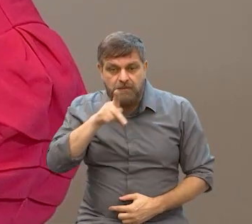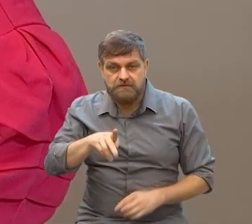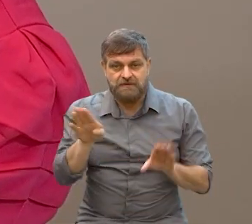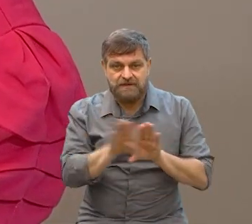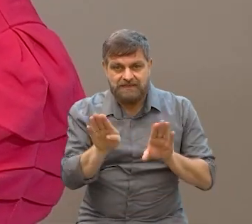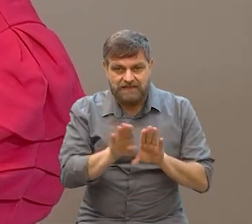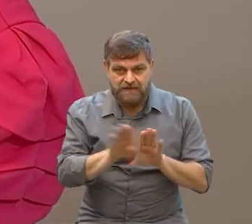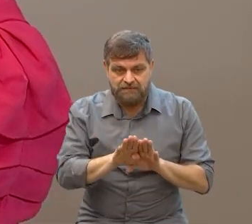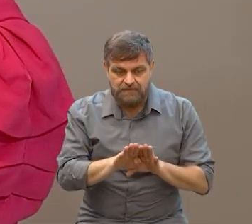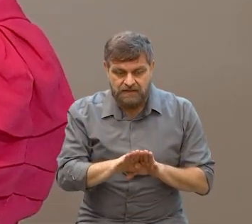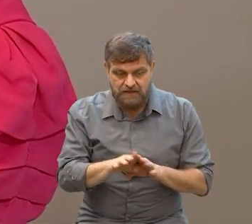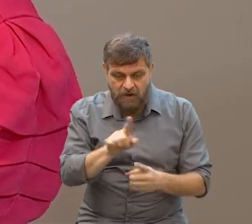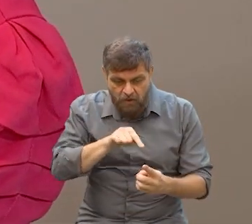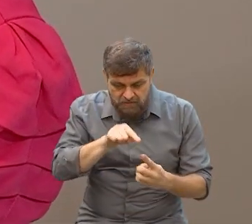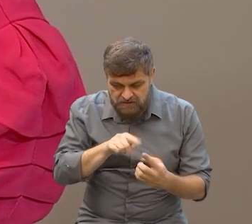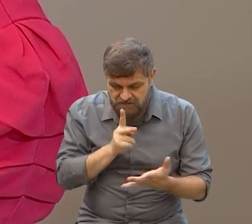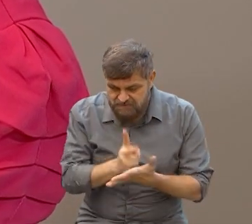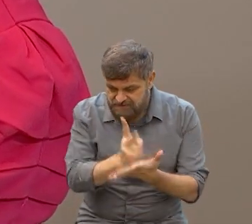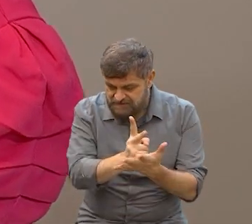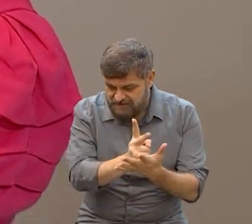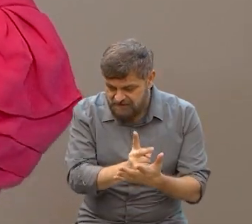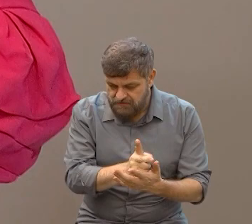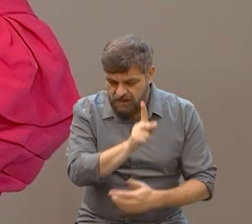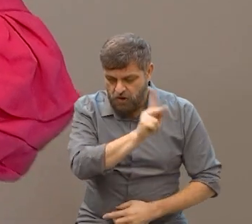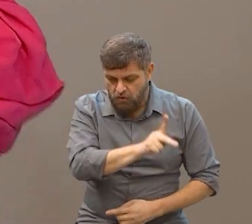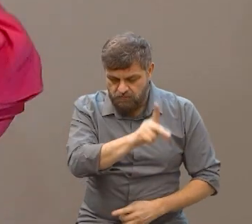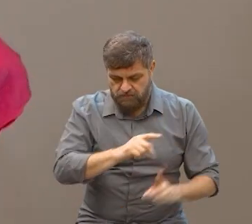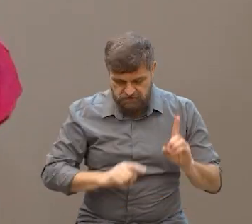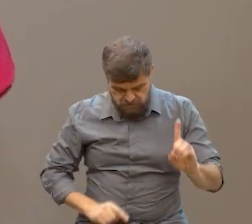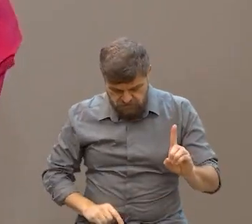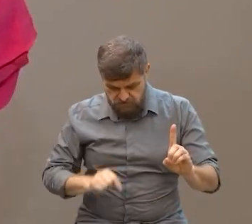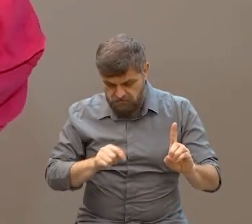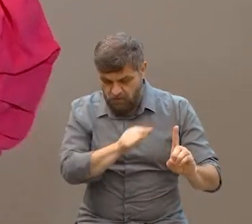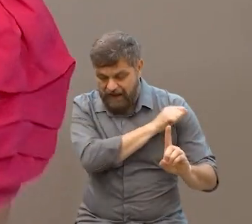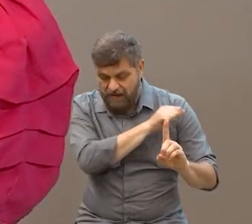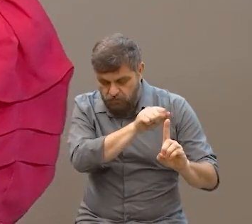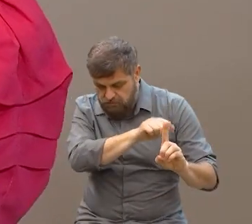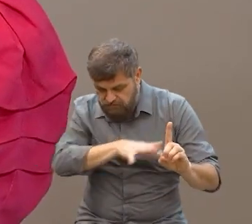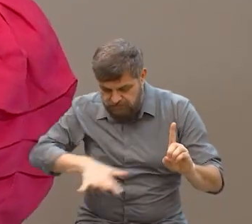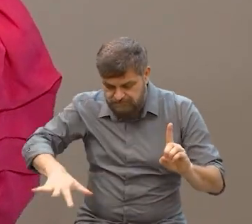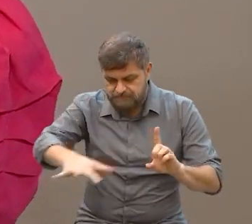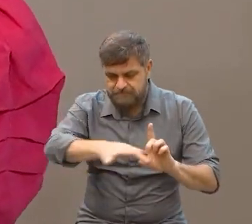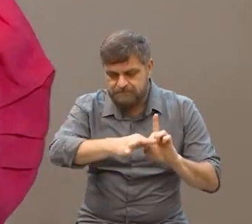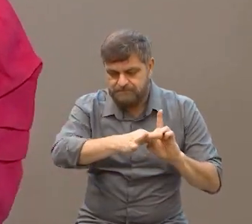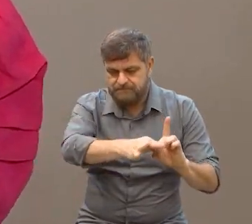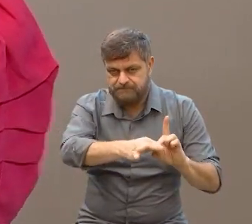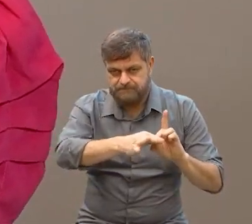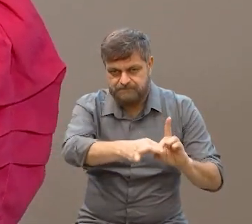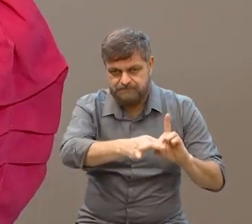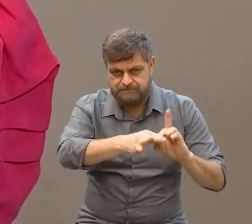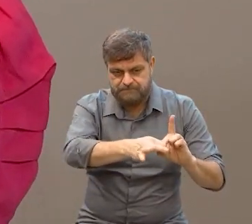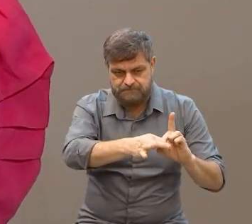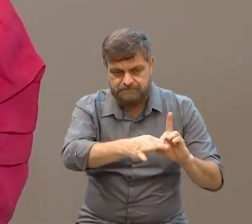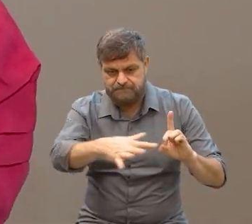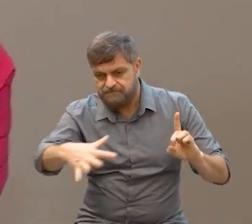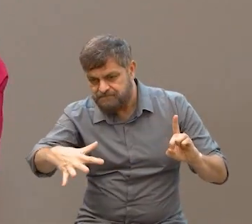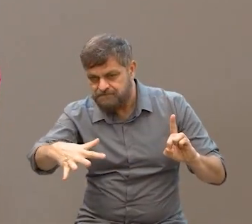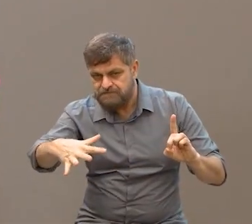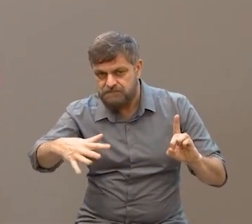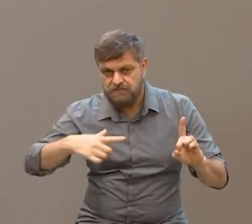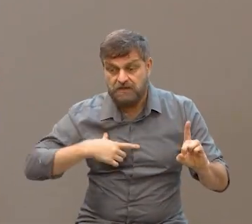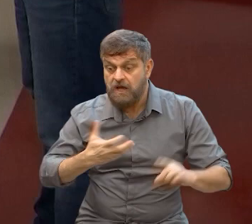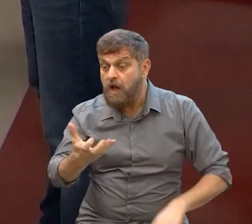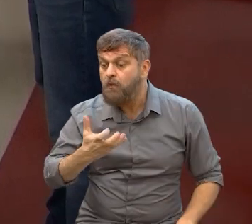ter essa visão o tempo todo? O professor do lado do aluno. Porque nós não queremos o tempo todo a